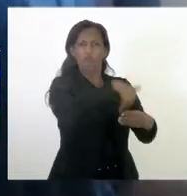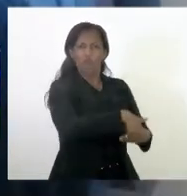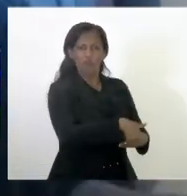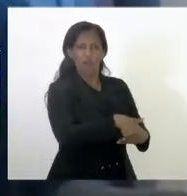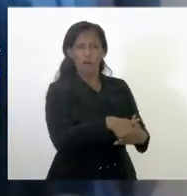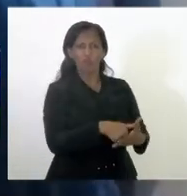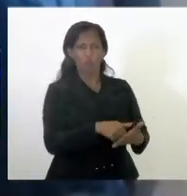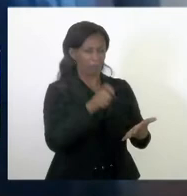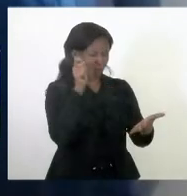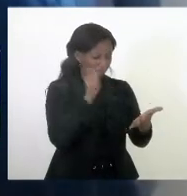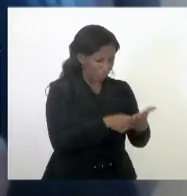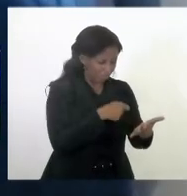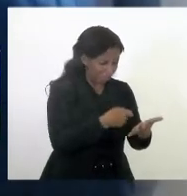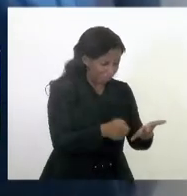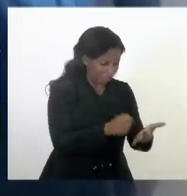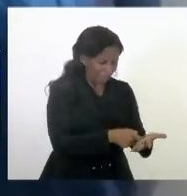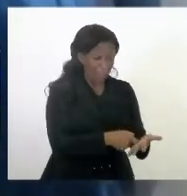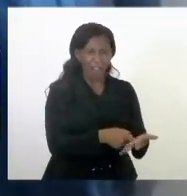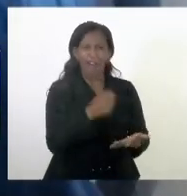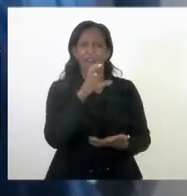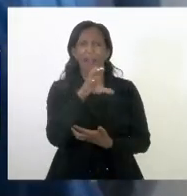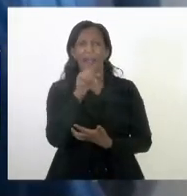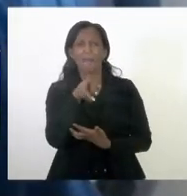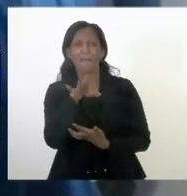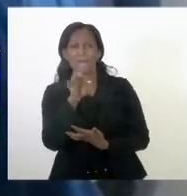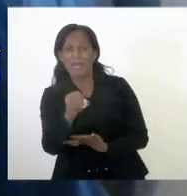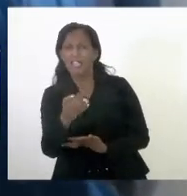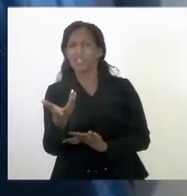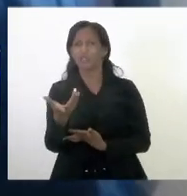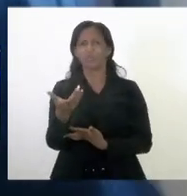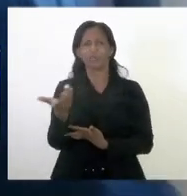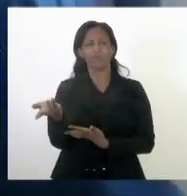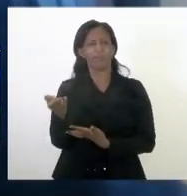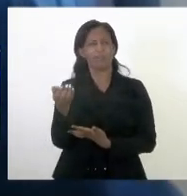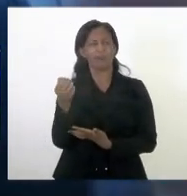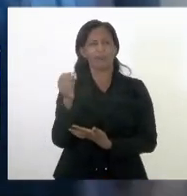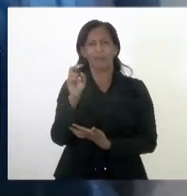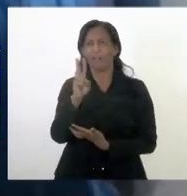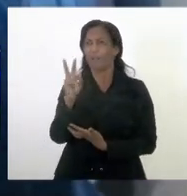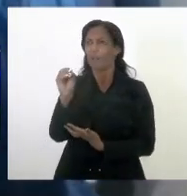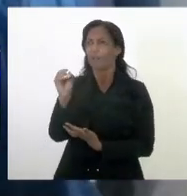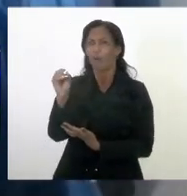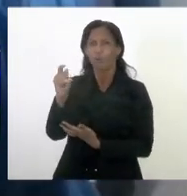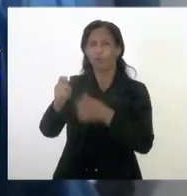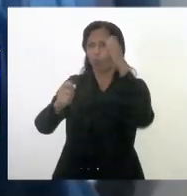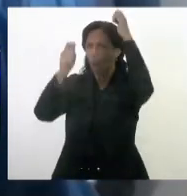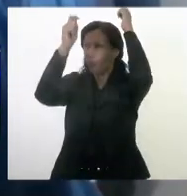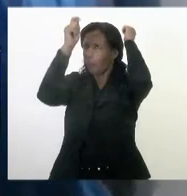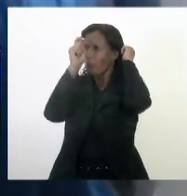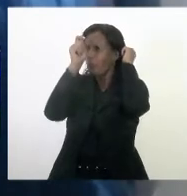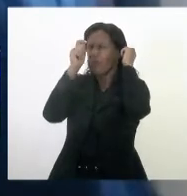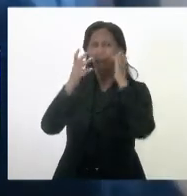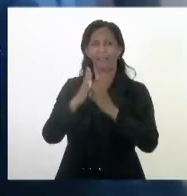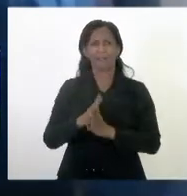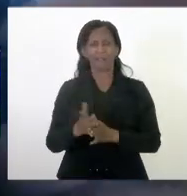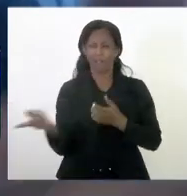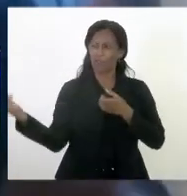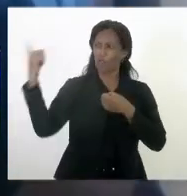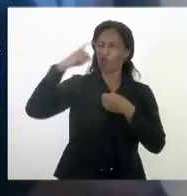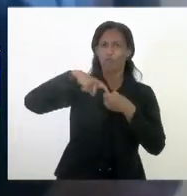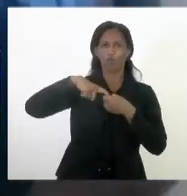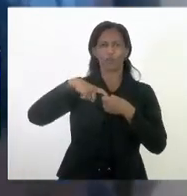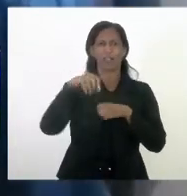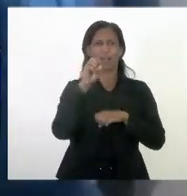de cabresto, voto do coronelismo, né? Estão querendo voltar para o ensino